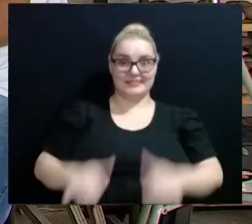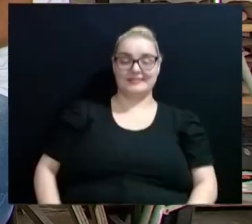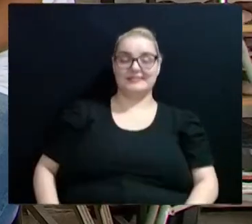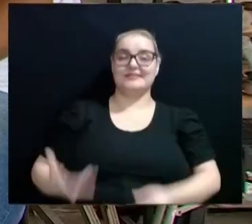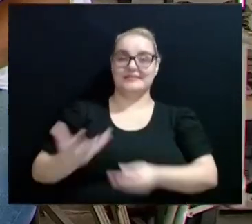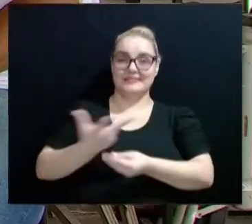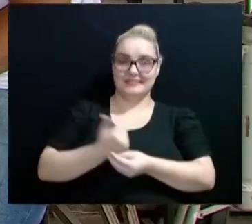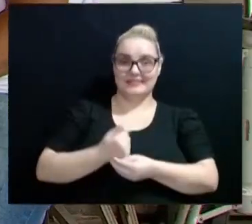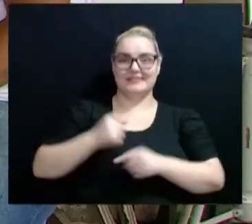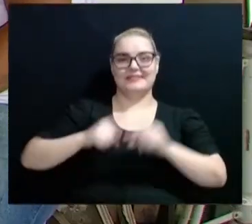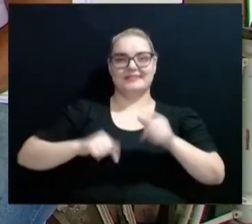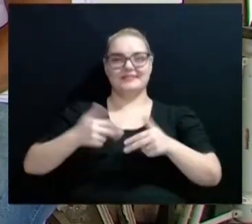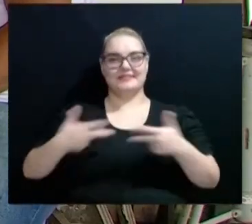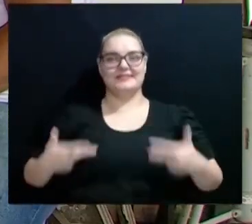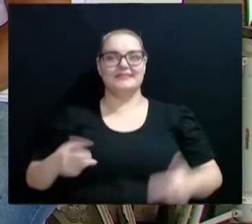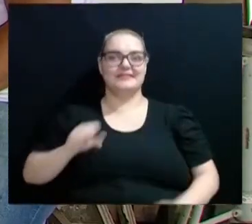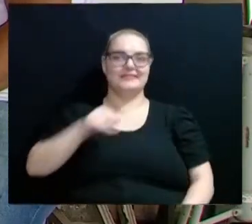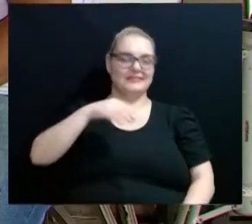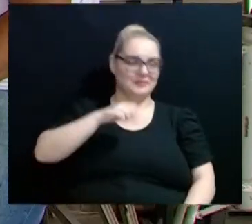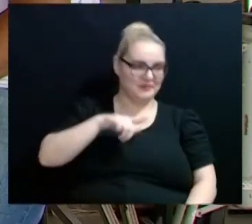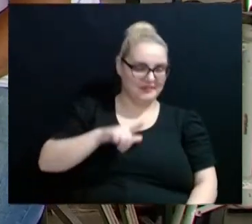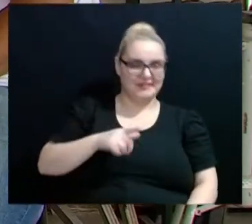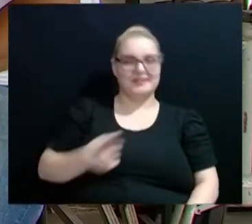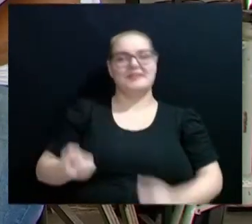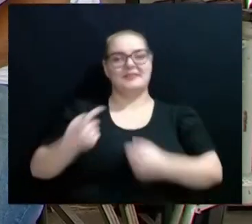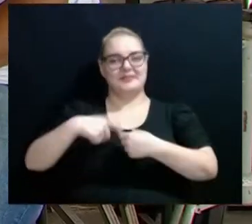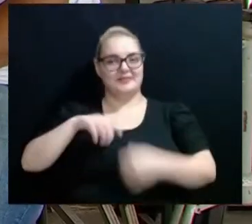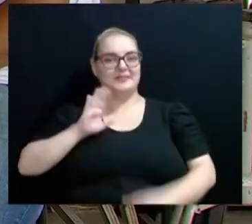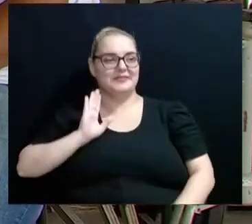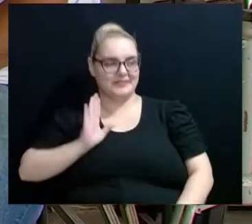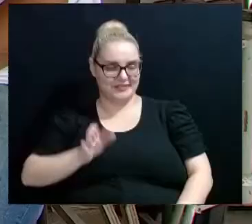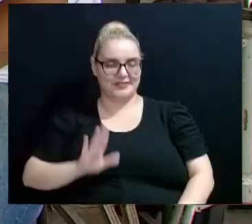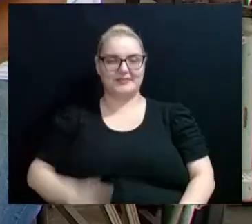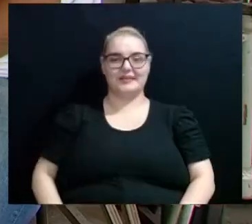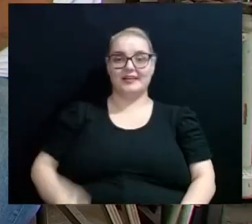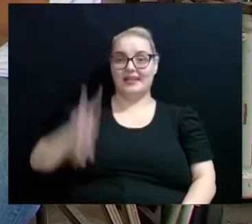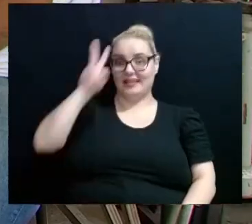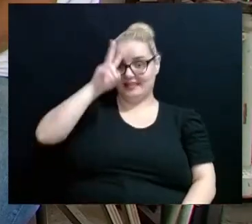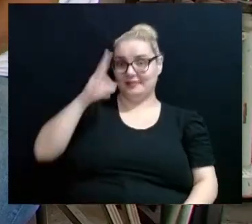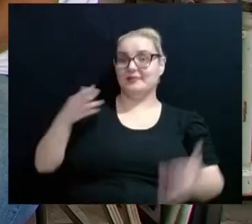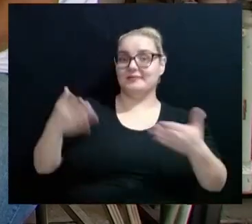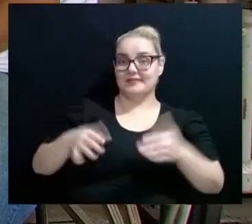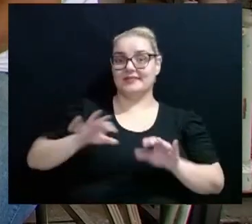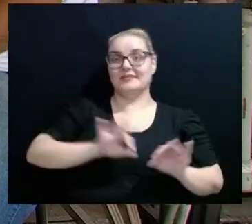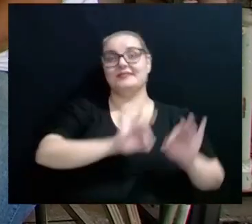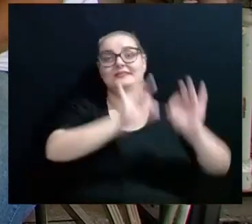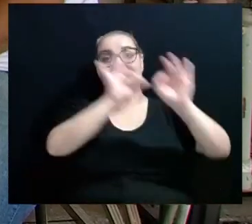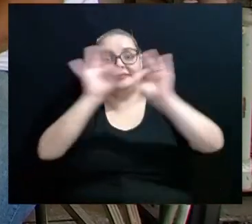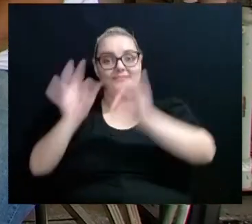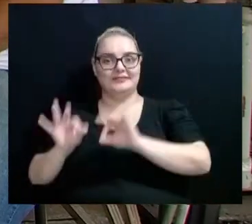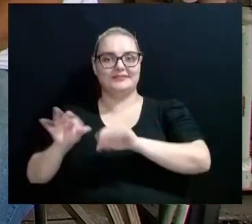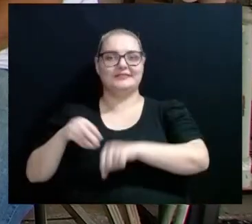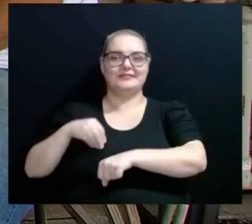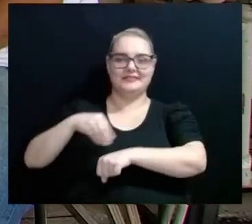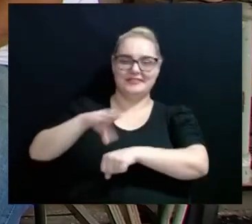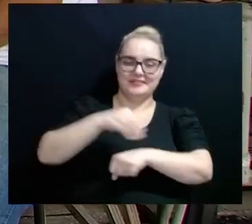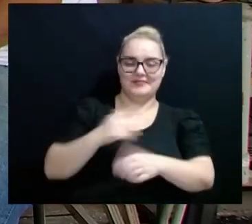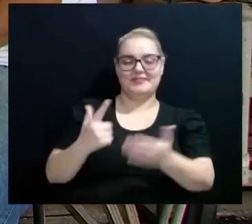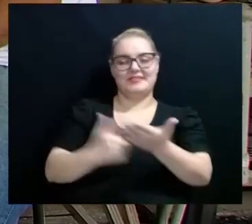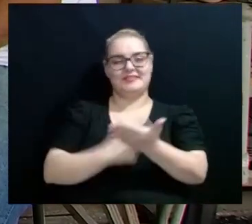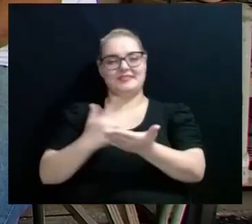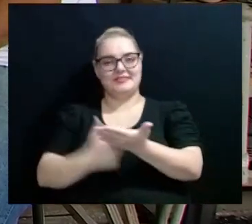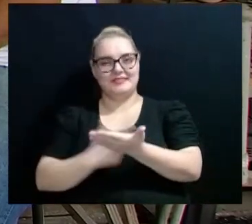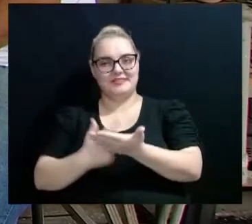das artes e do material do Samuel. E a gente volta já já. Lembrando que agora você também vai ficar